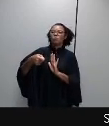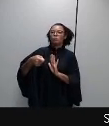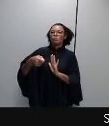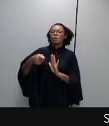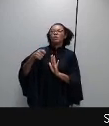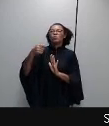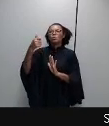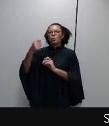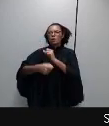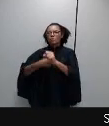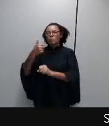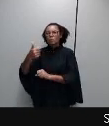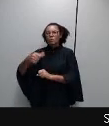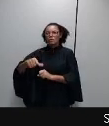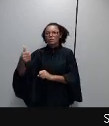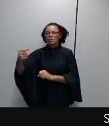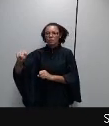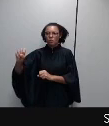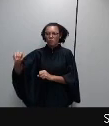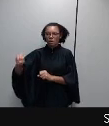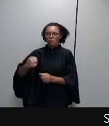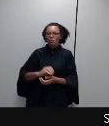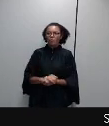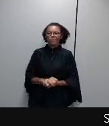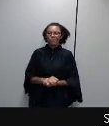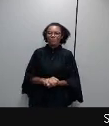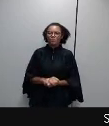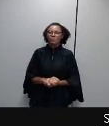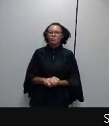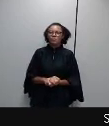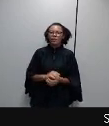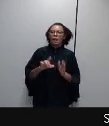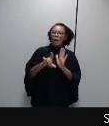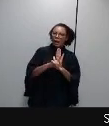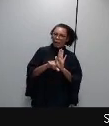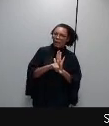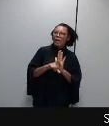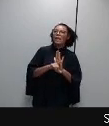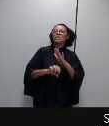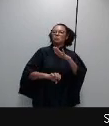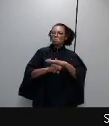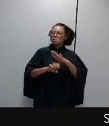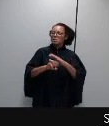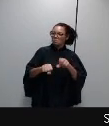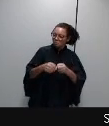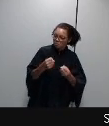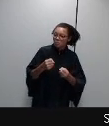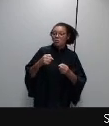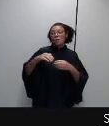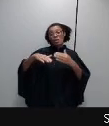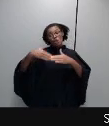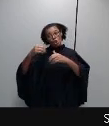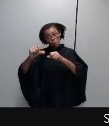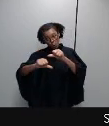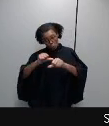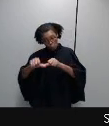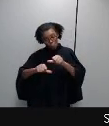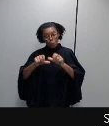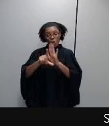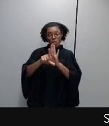ou código lei diferença é verdade sofreu uma renovação a